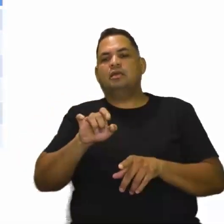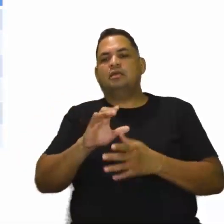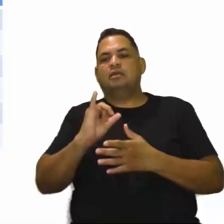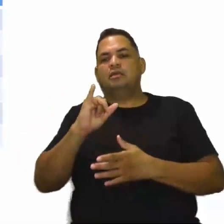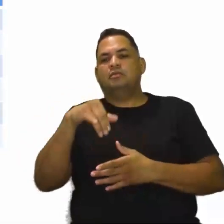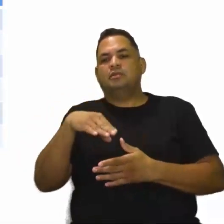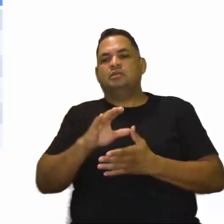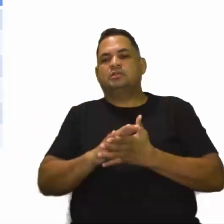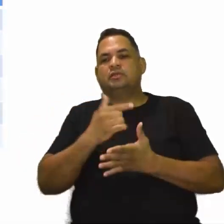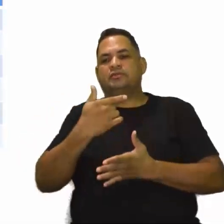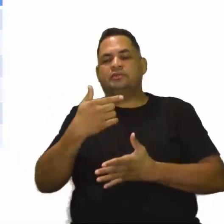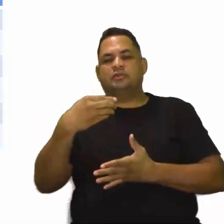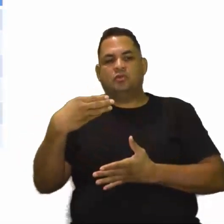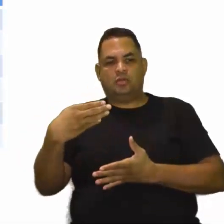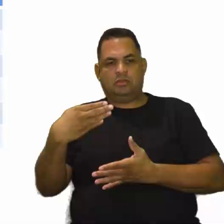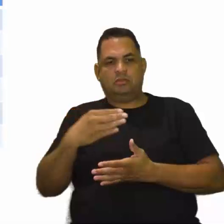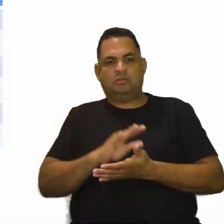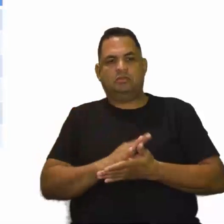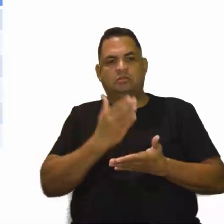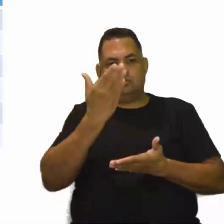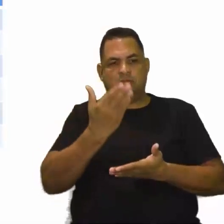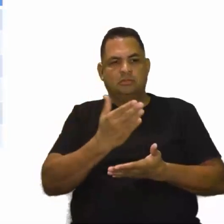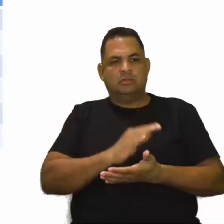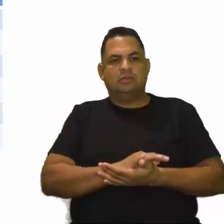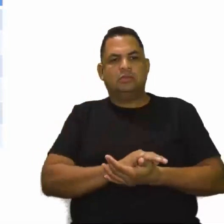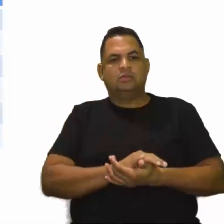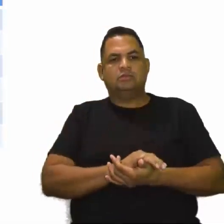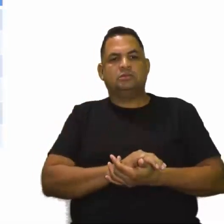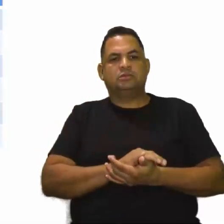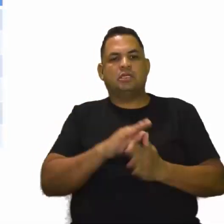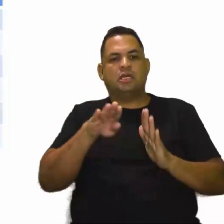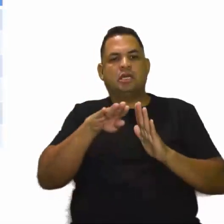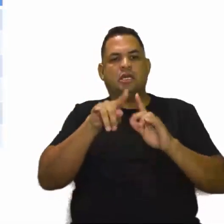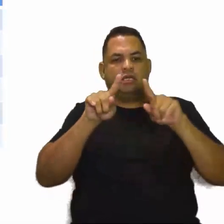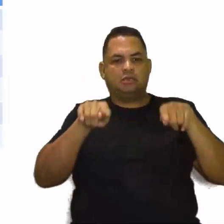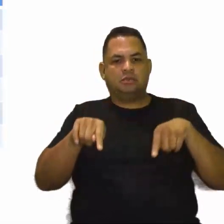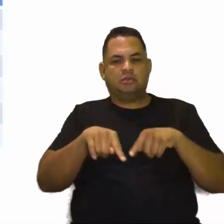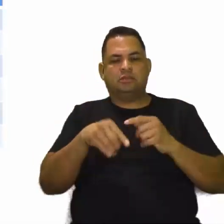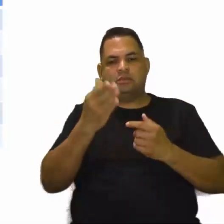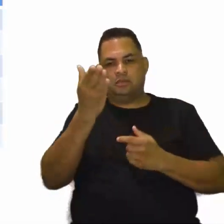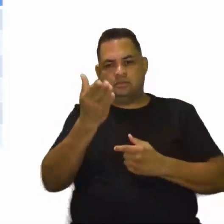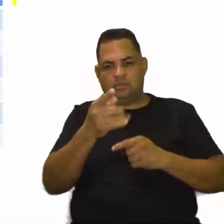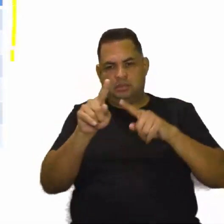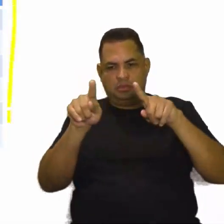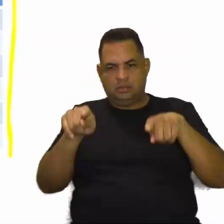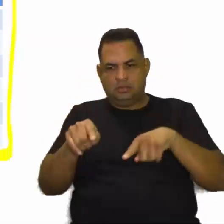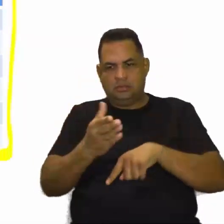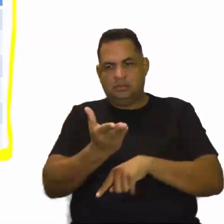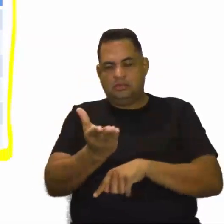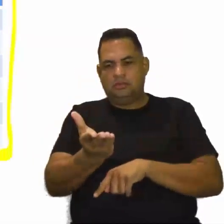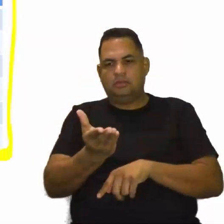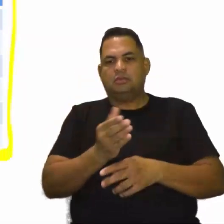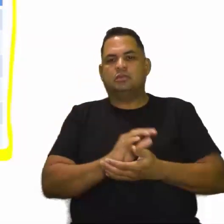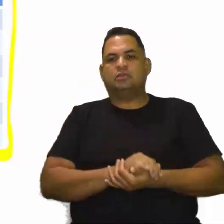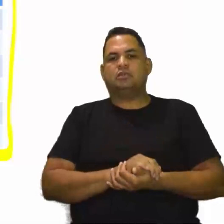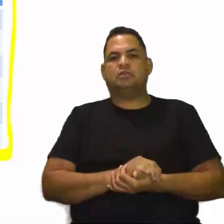IMC é 24. Considerando a tabela de classificação ao lado, que é essa